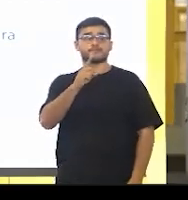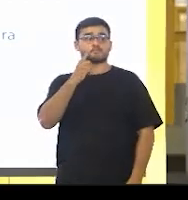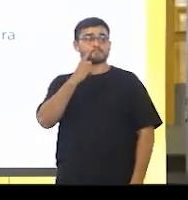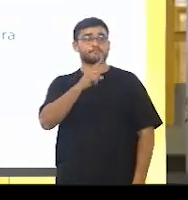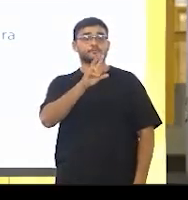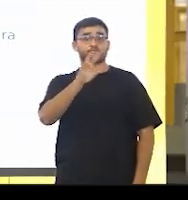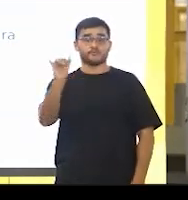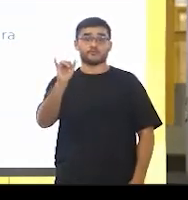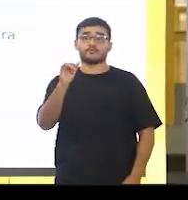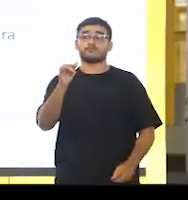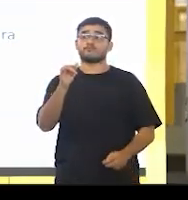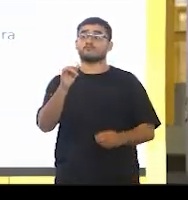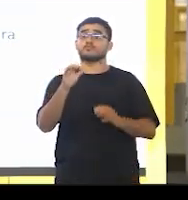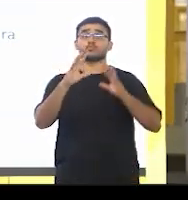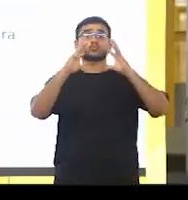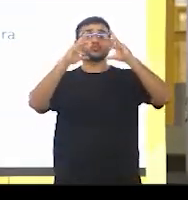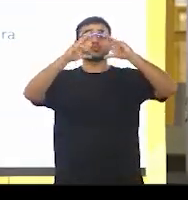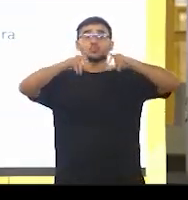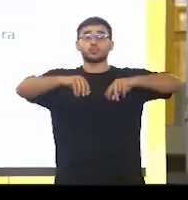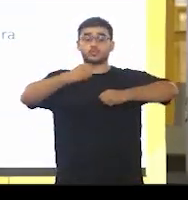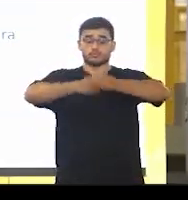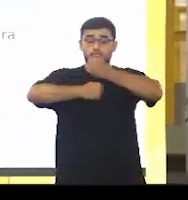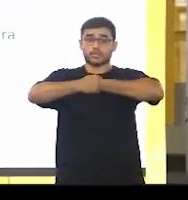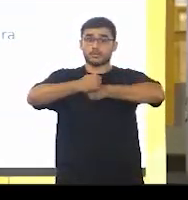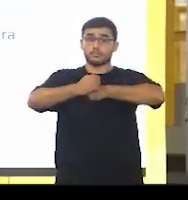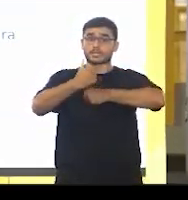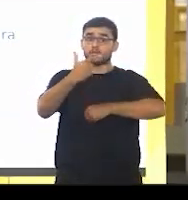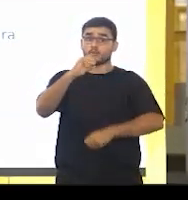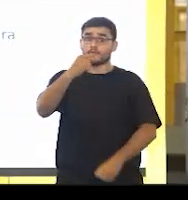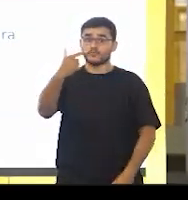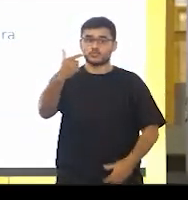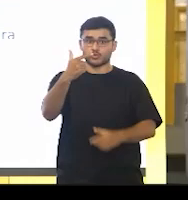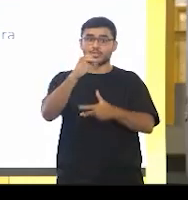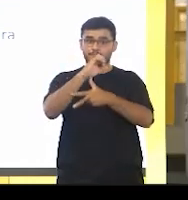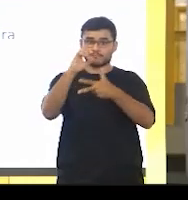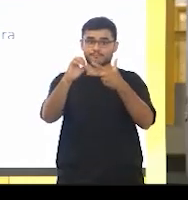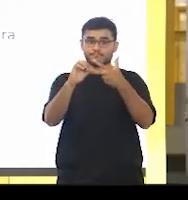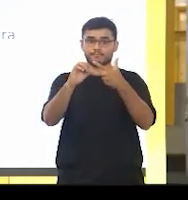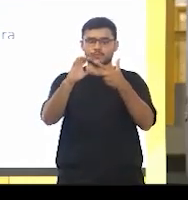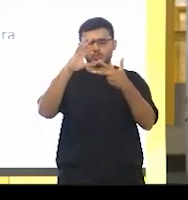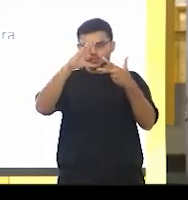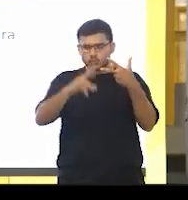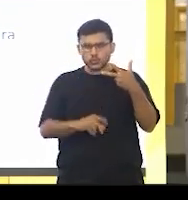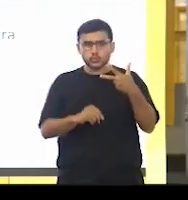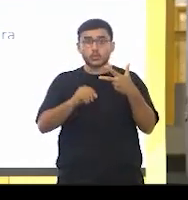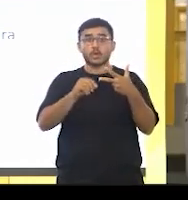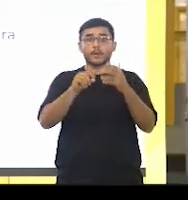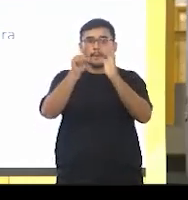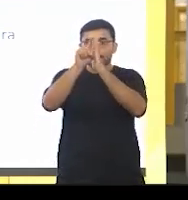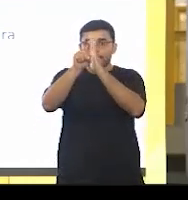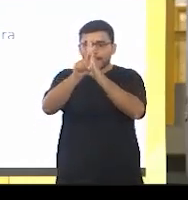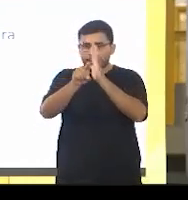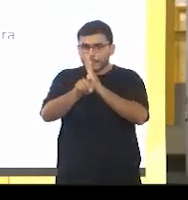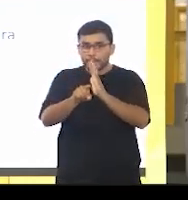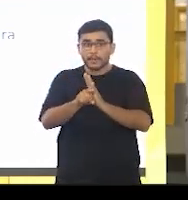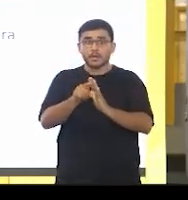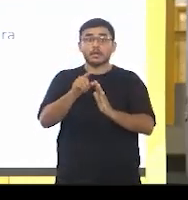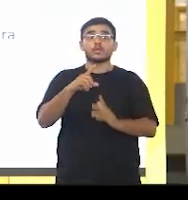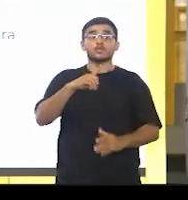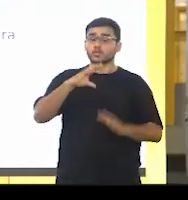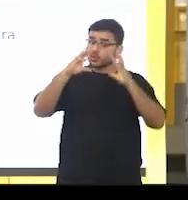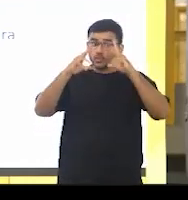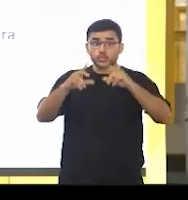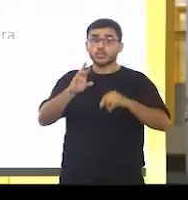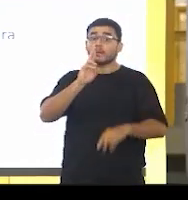de 2022, contendo qual a habilidade, contendo o gabarito e o índice de